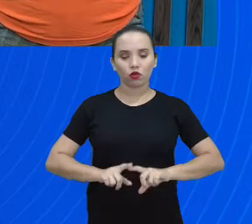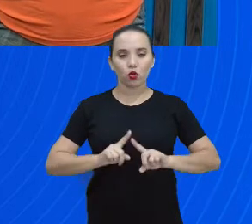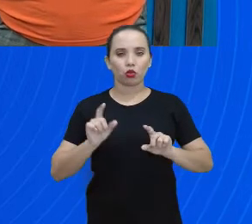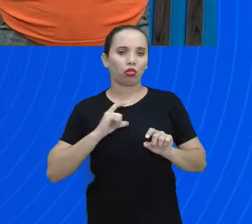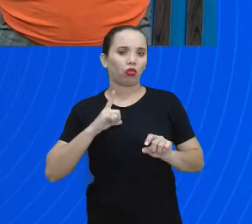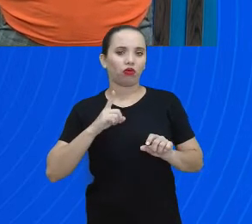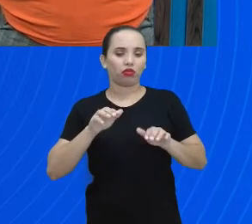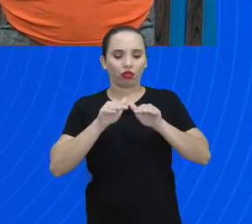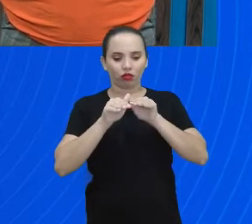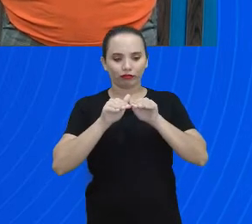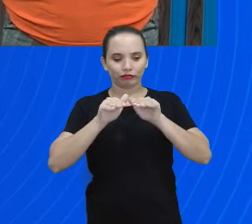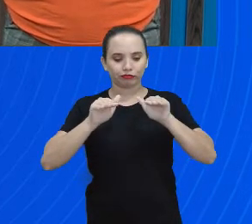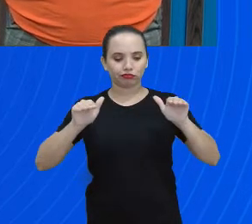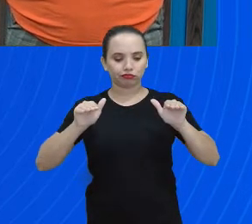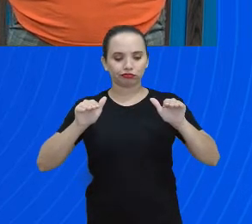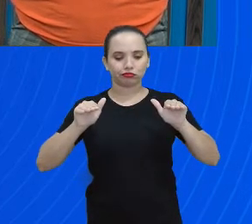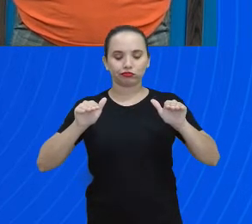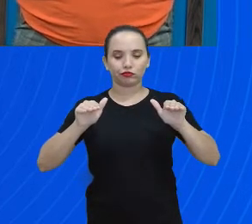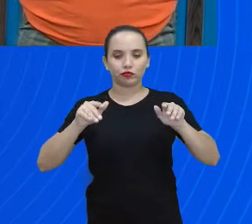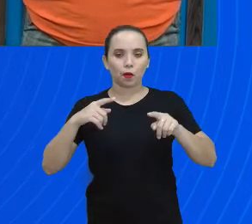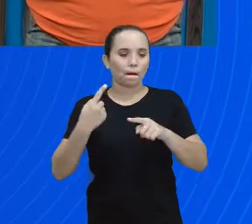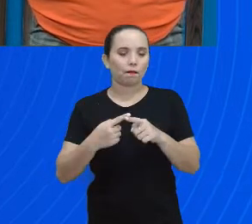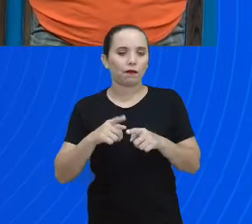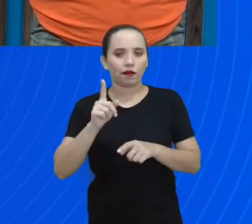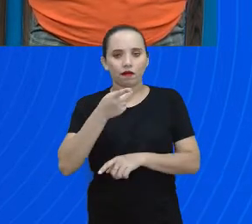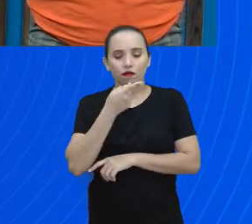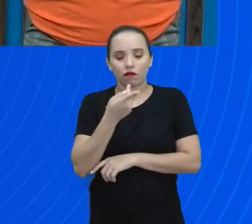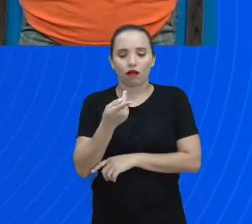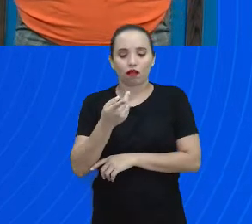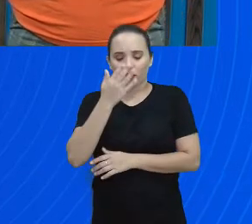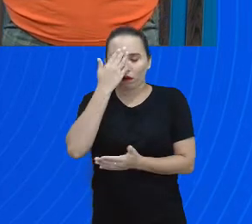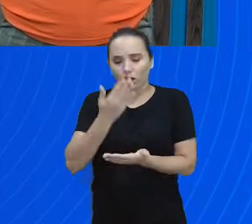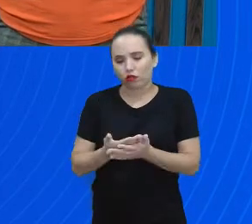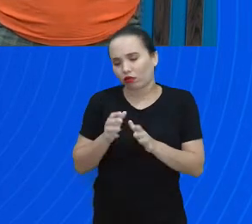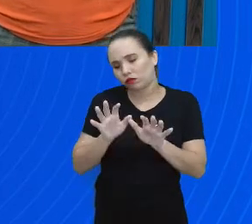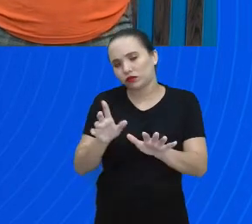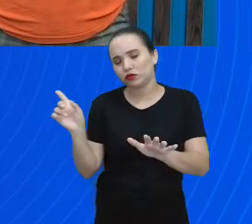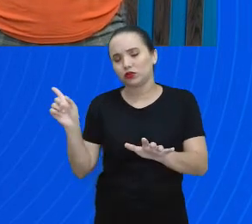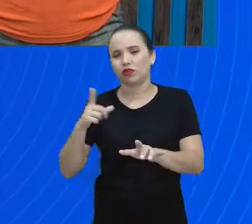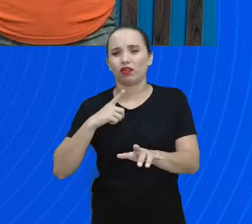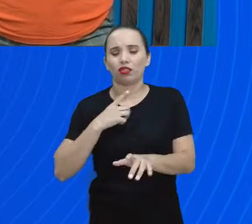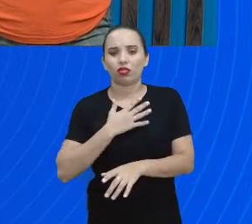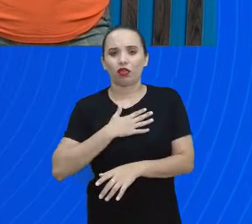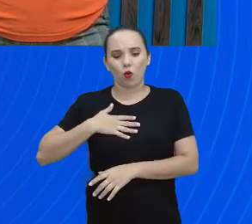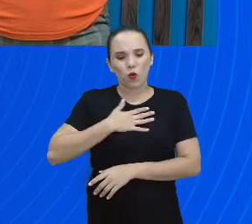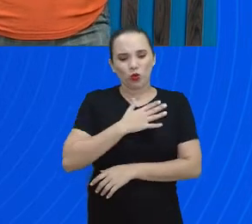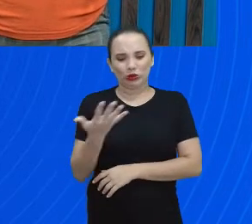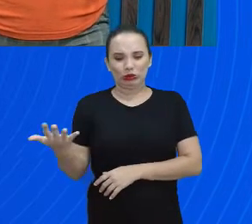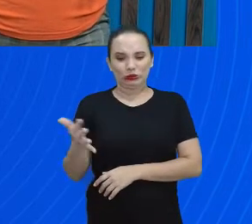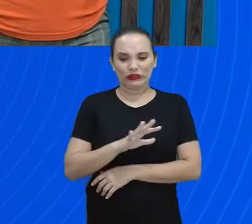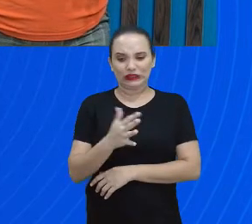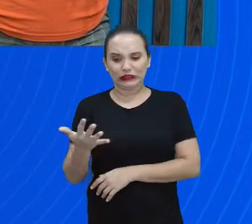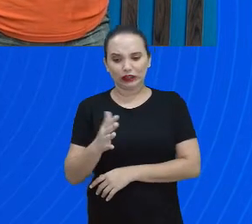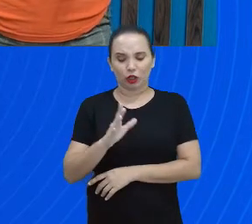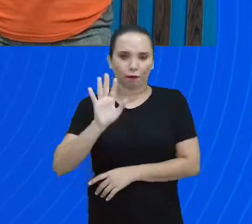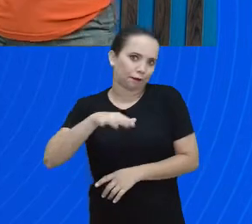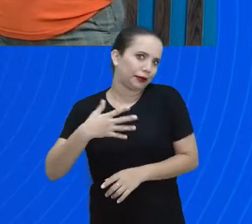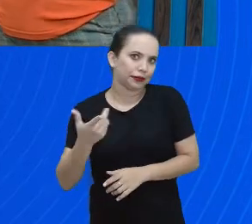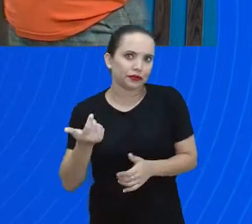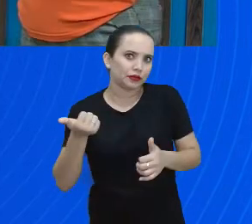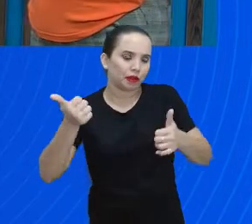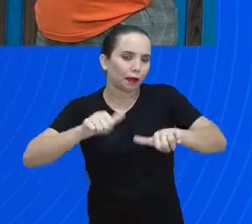muito mais prejudicial à arte e à cultura do que o mau gosto. Até porque existe mesmo arte de mau gosto,